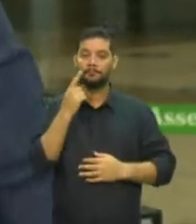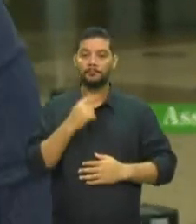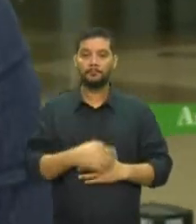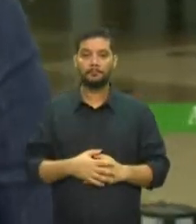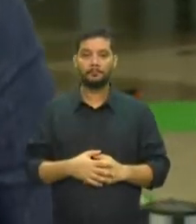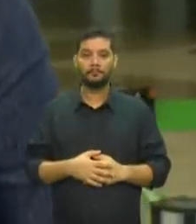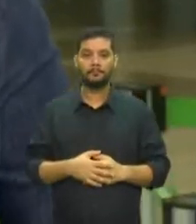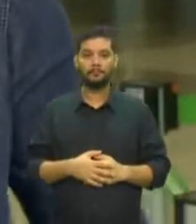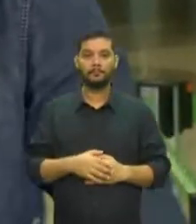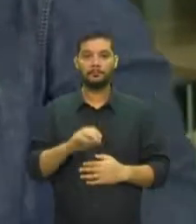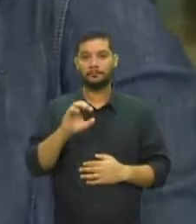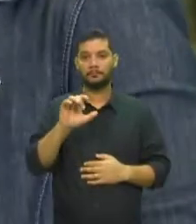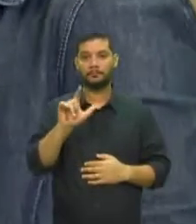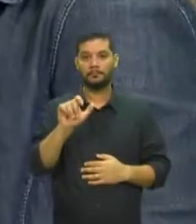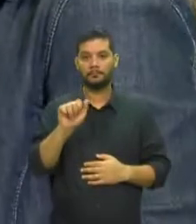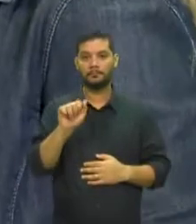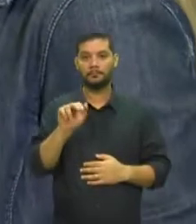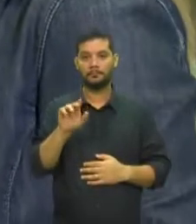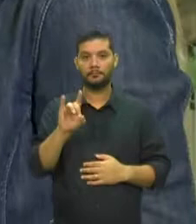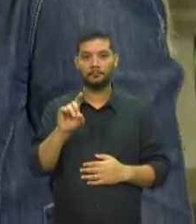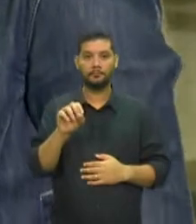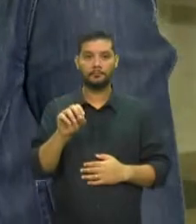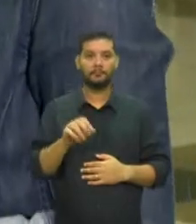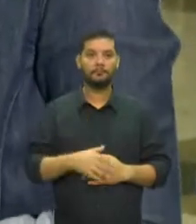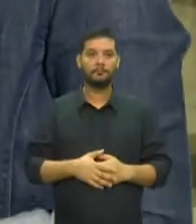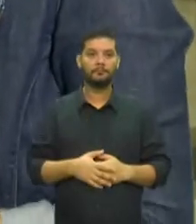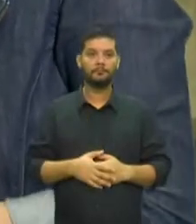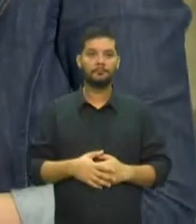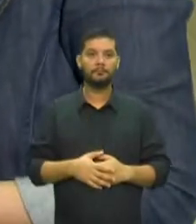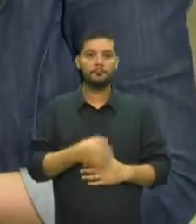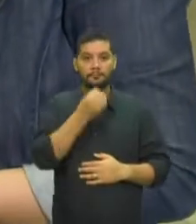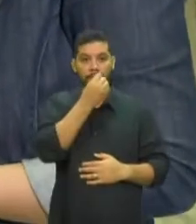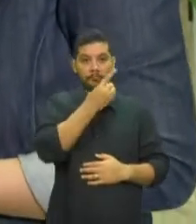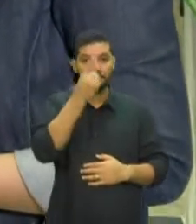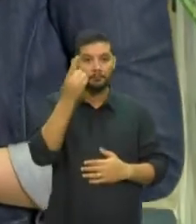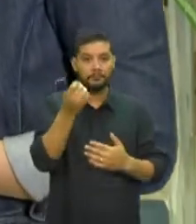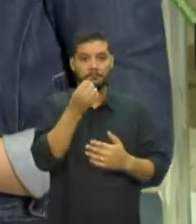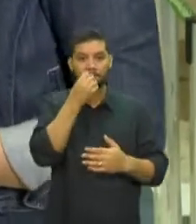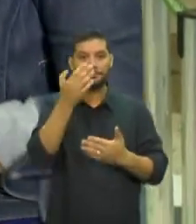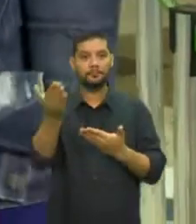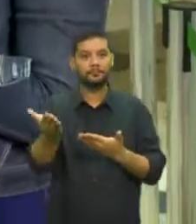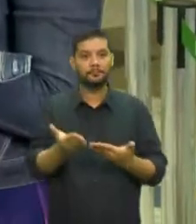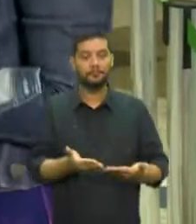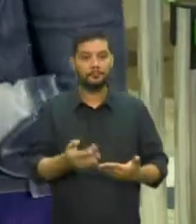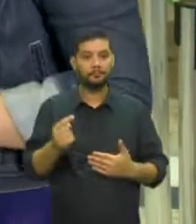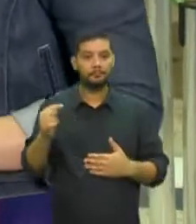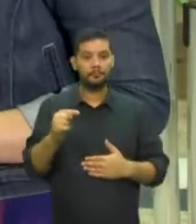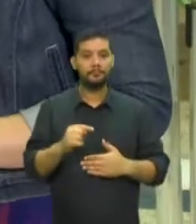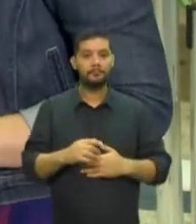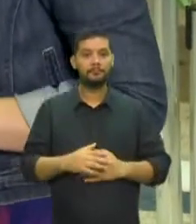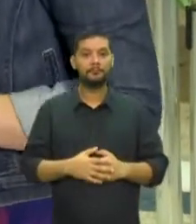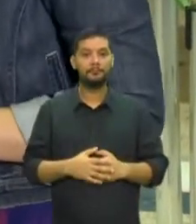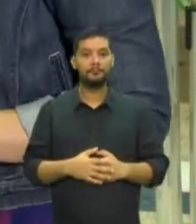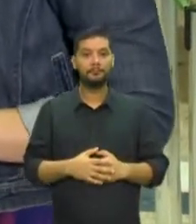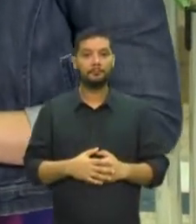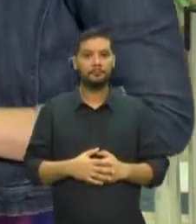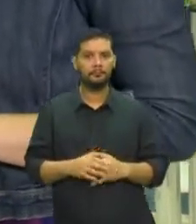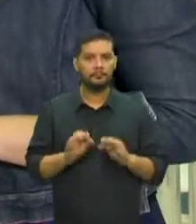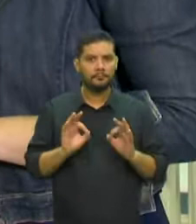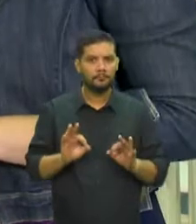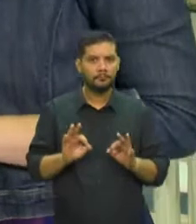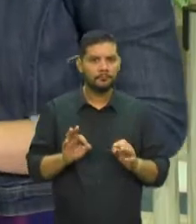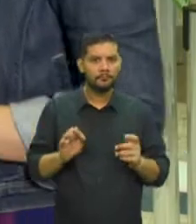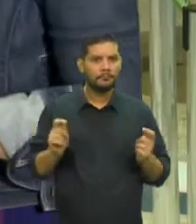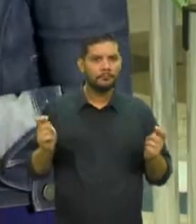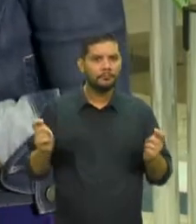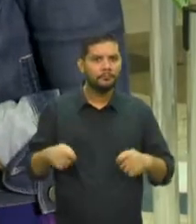o Cláudio Ricardo Gomes. Bom dia para o senhor, seja bem-vindo aqui ao Jornal Primeiro Expediente. Digo certo, né? Setembro ainda dá